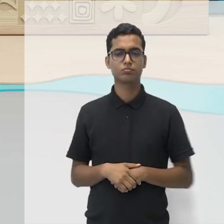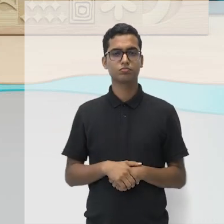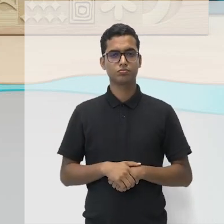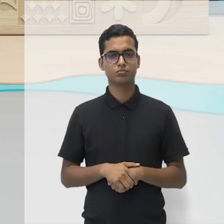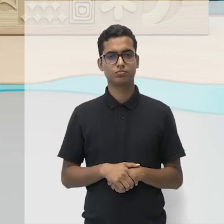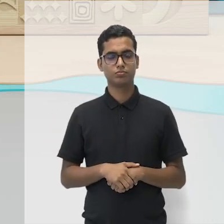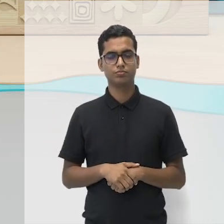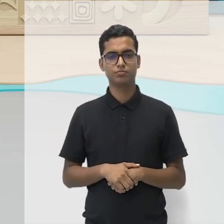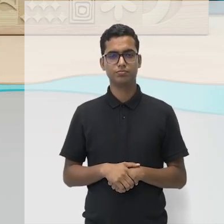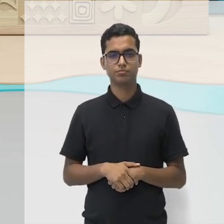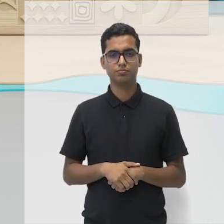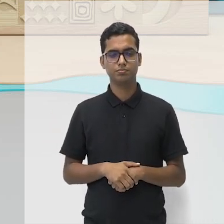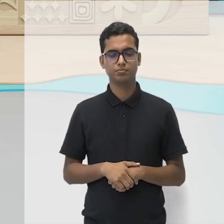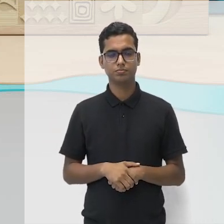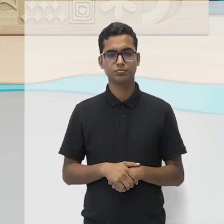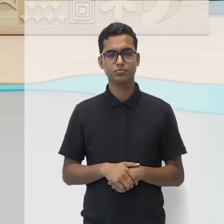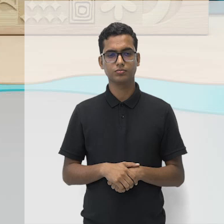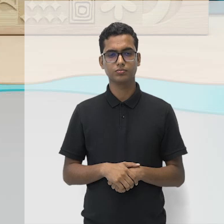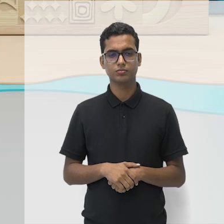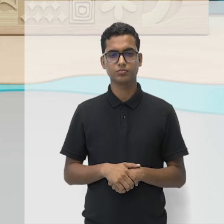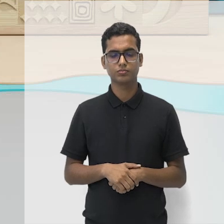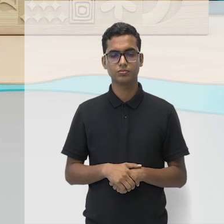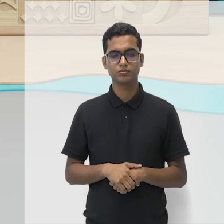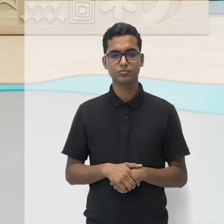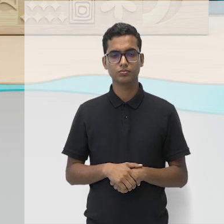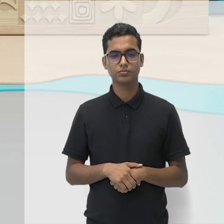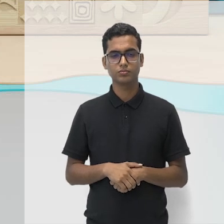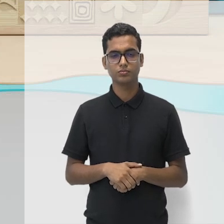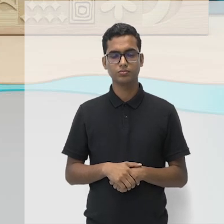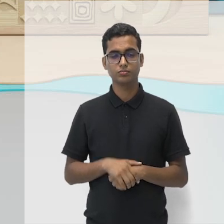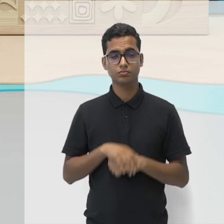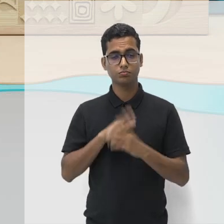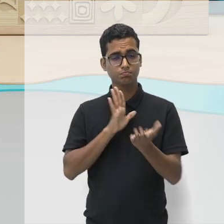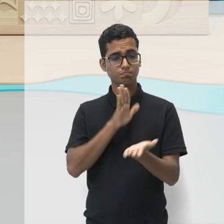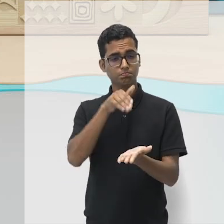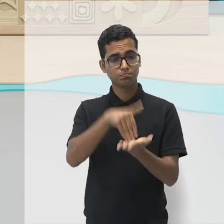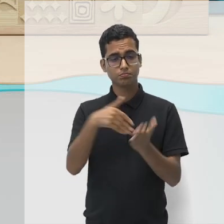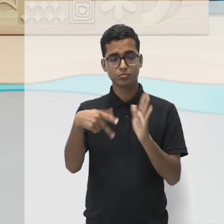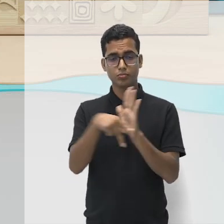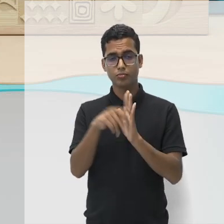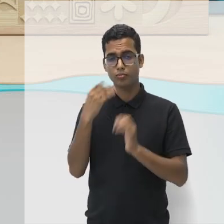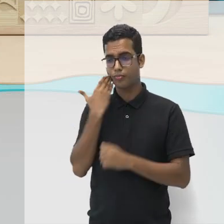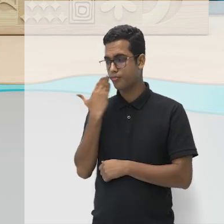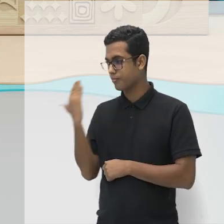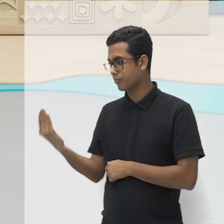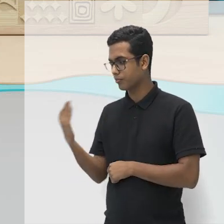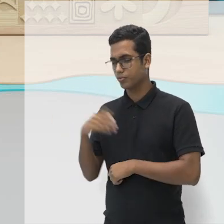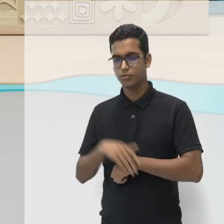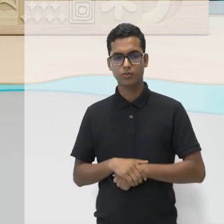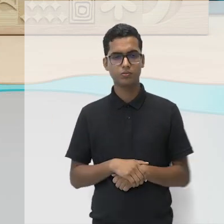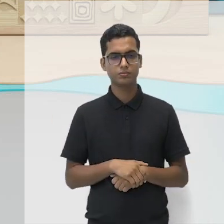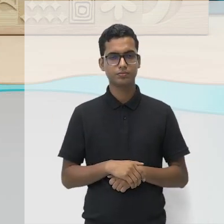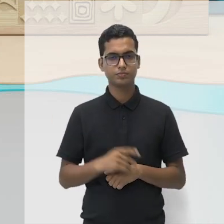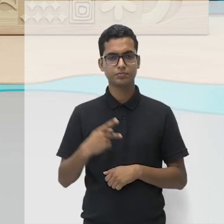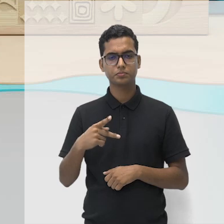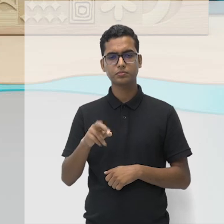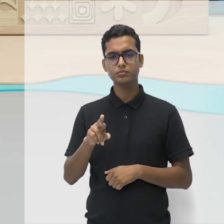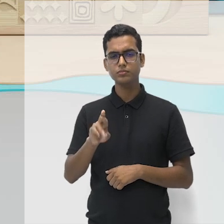information, aqui duas palavrinhas cognatas. E por último, nós vamos ter preferences, que são as preferências,